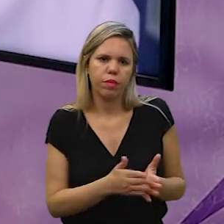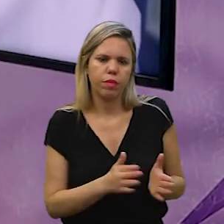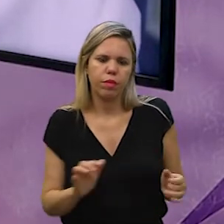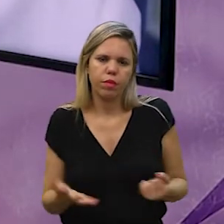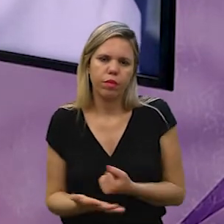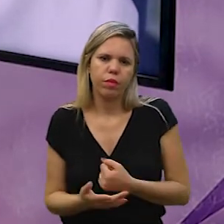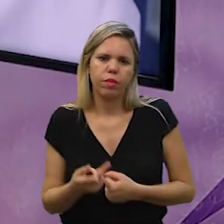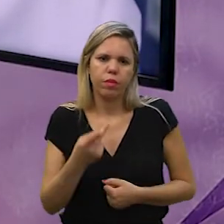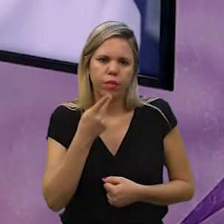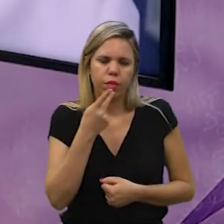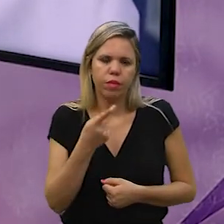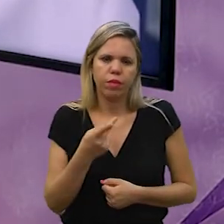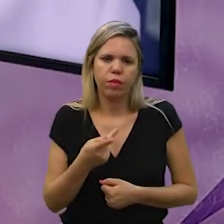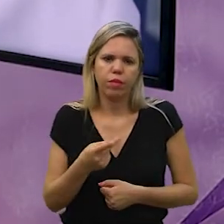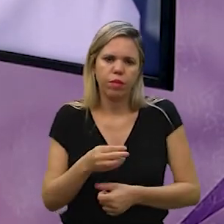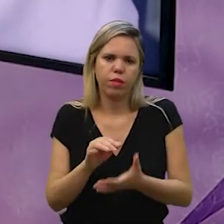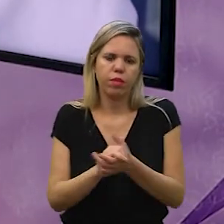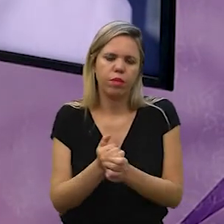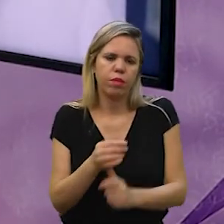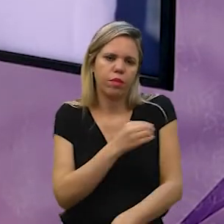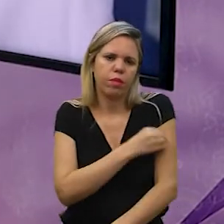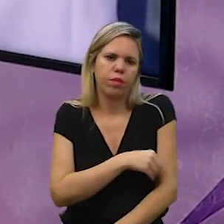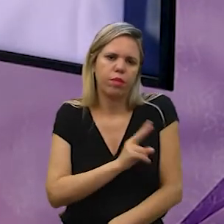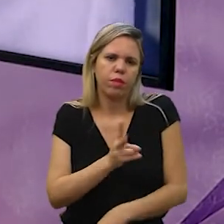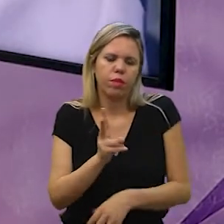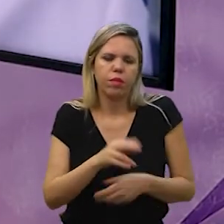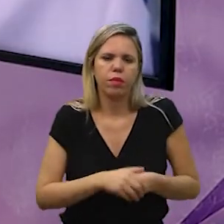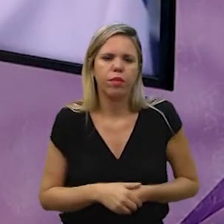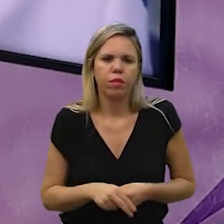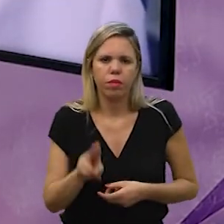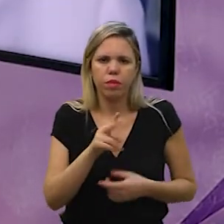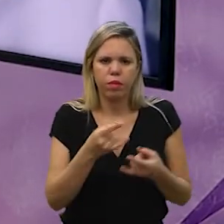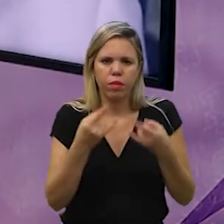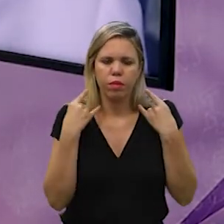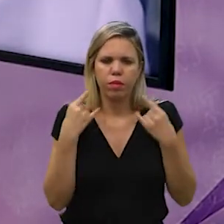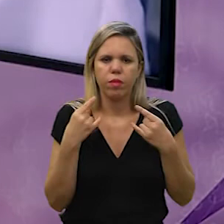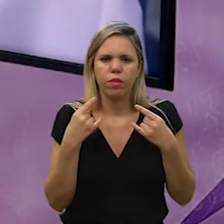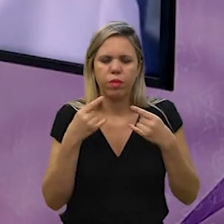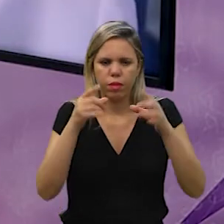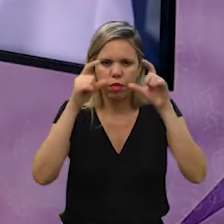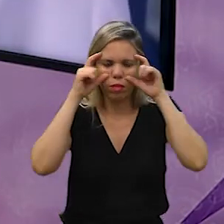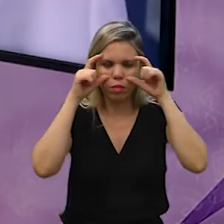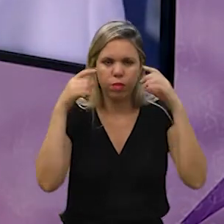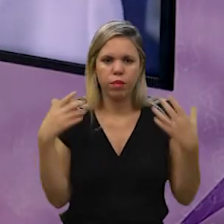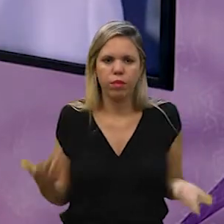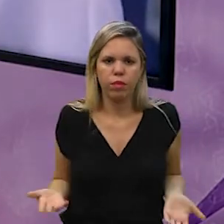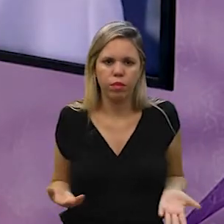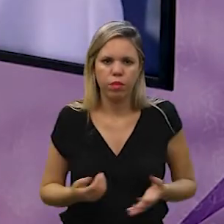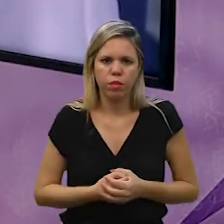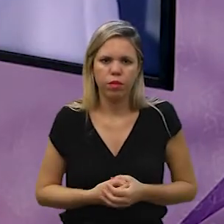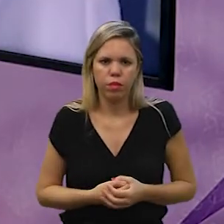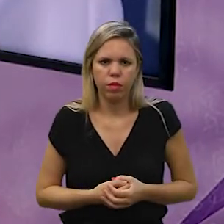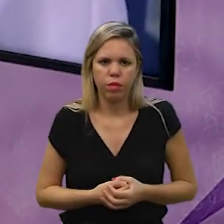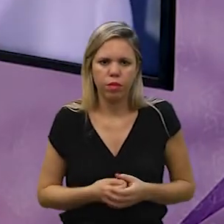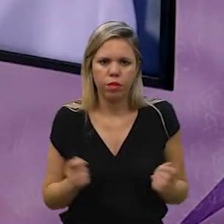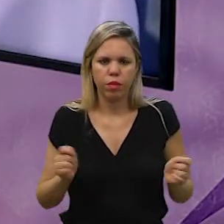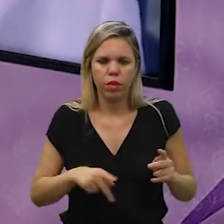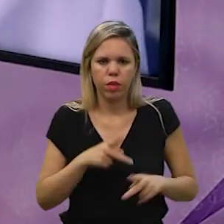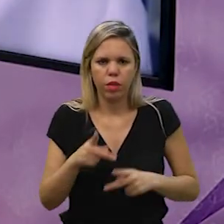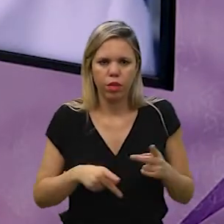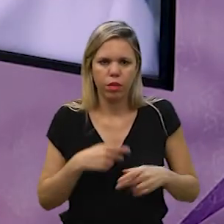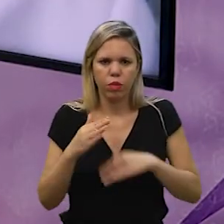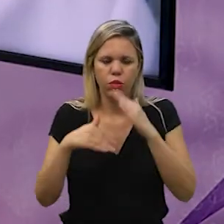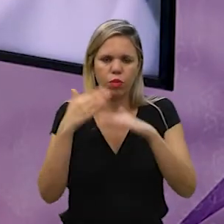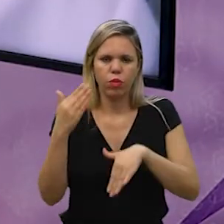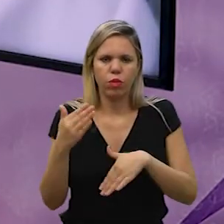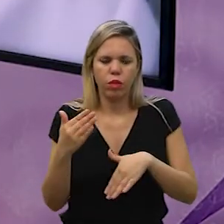uma pandemia, passando álcool em gel toda hora, utilizando máscara, óculos, enfim. Tem gente que